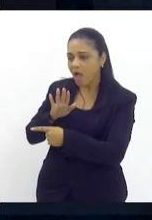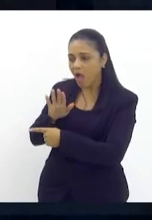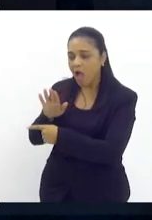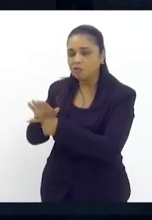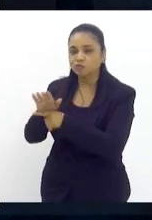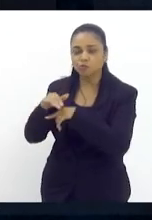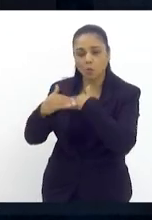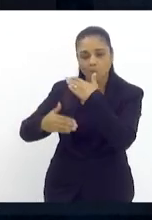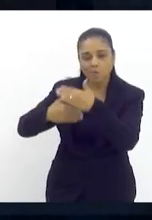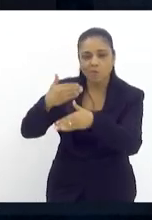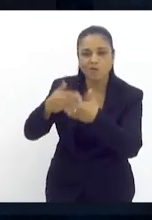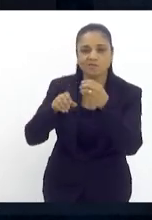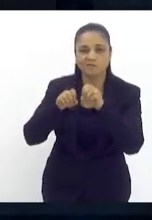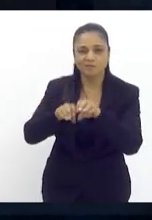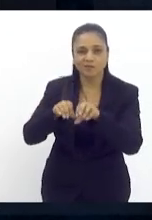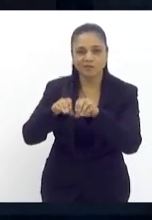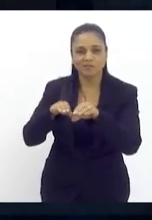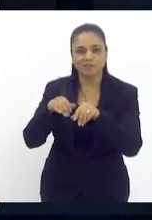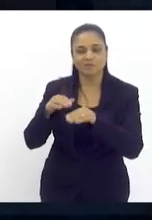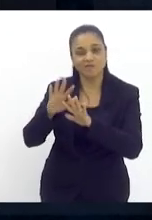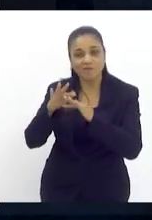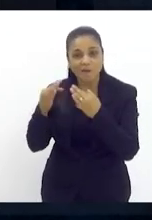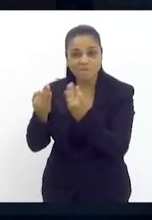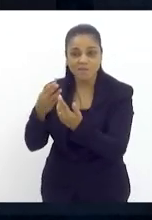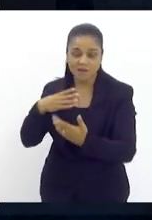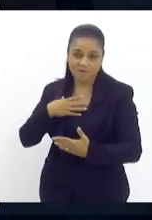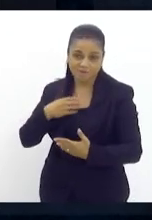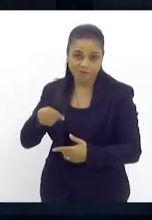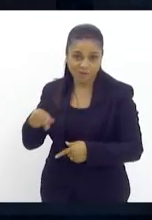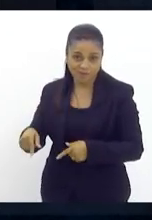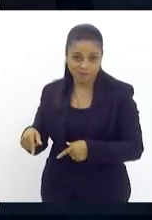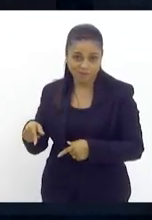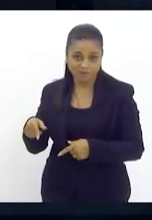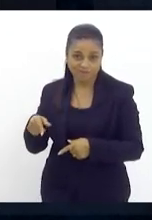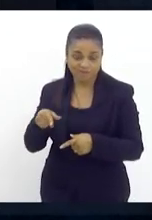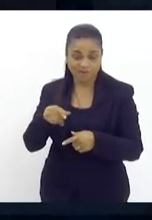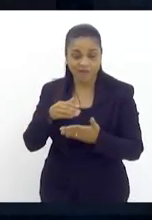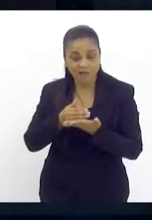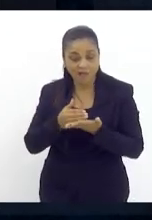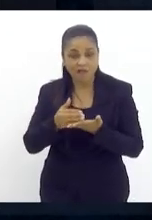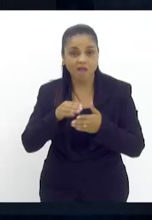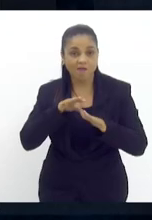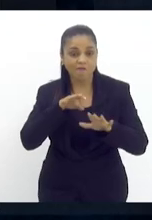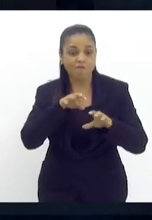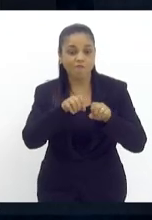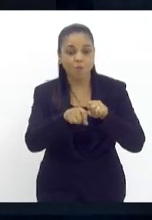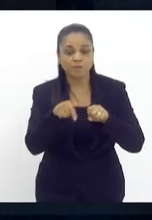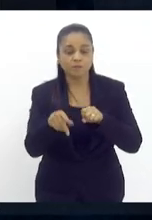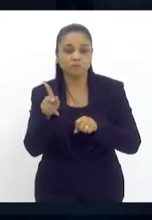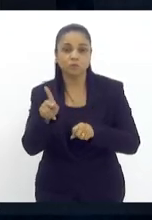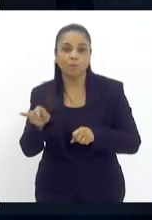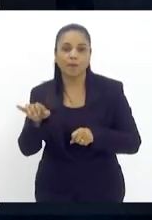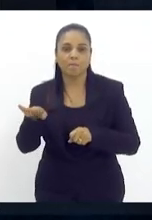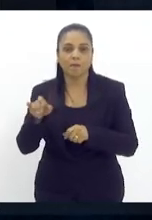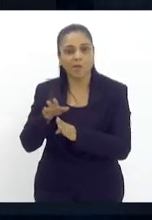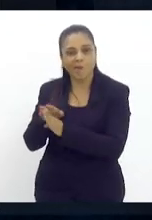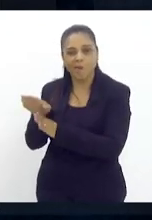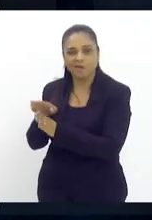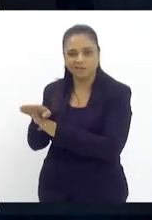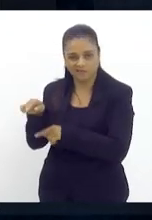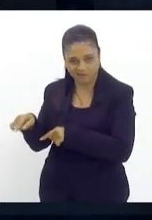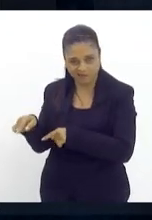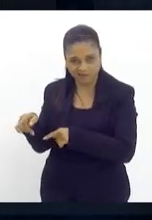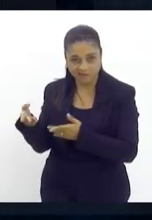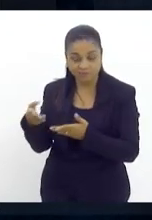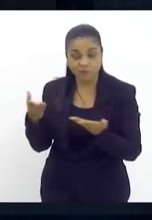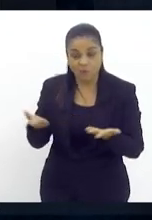no processo de educação dos filhos a partir da formação dos pais. Os